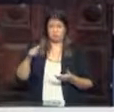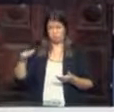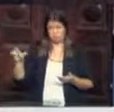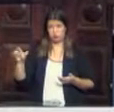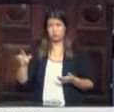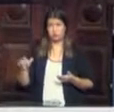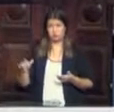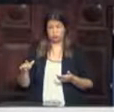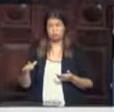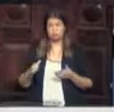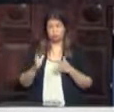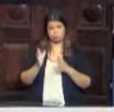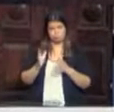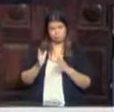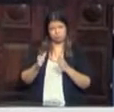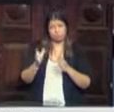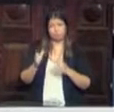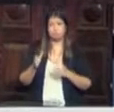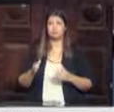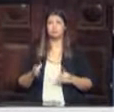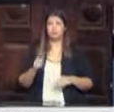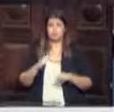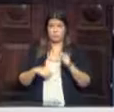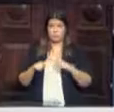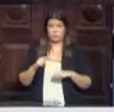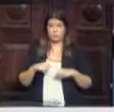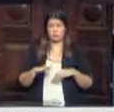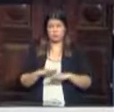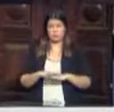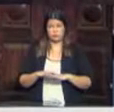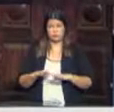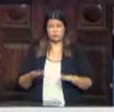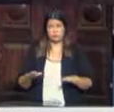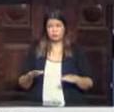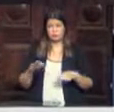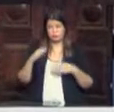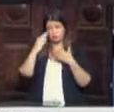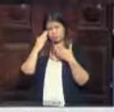que possa acontecer no âmbito de um contrato realizado para entregar a concessão